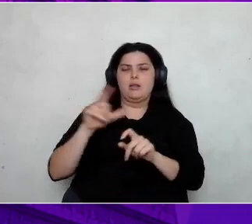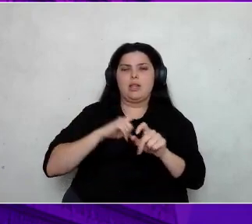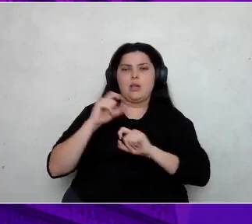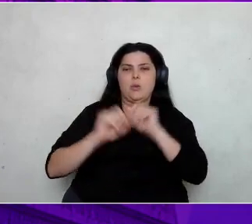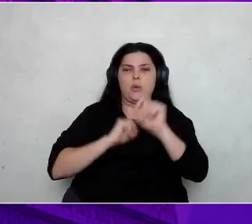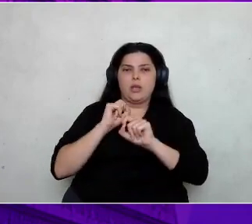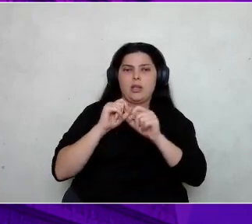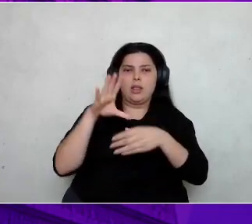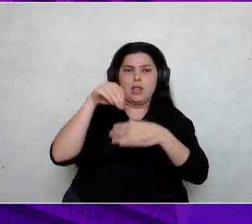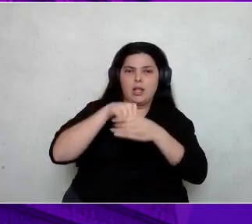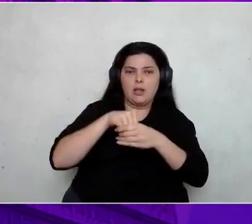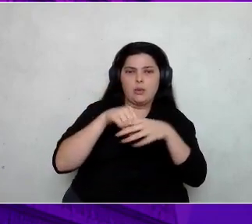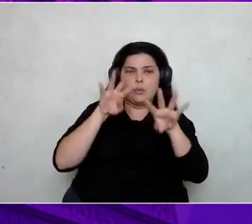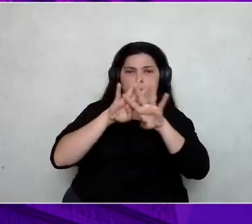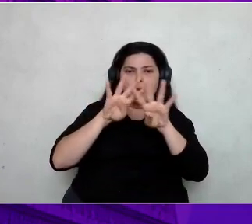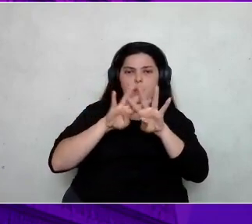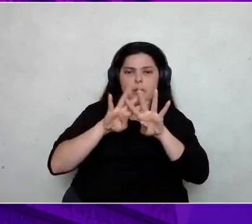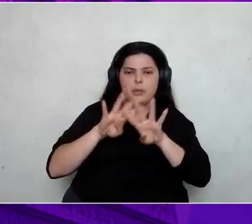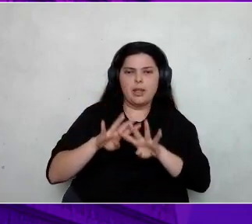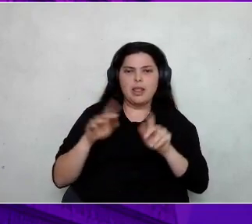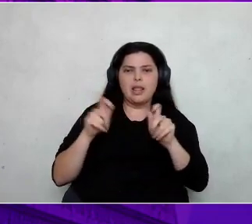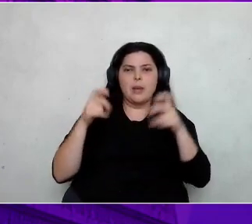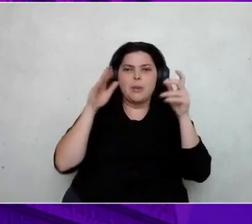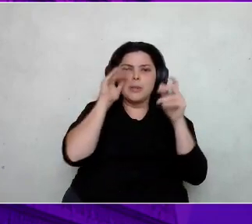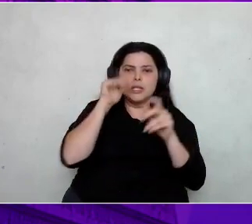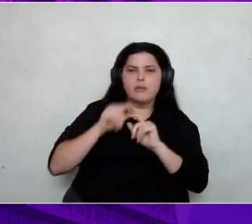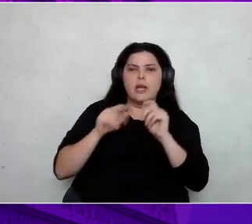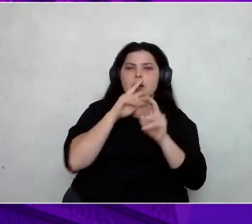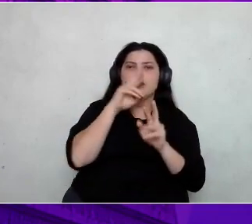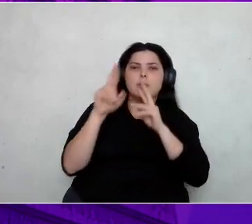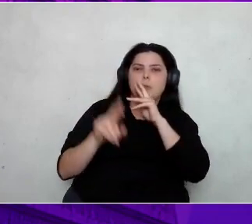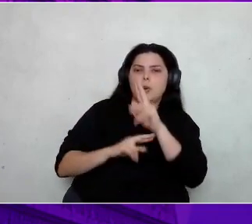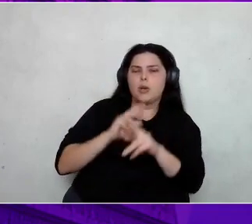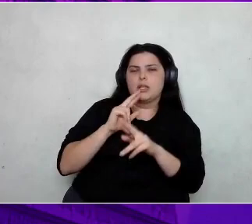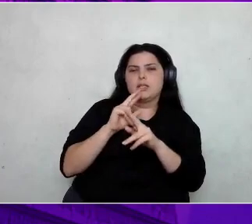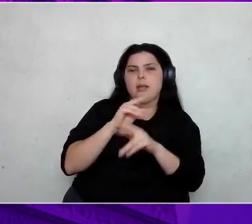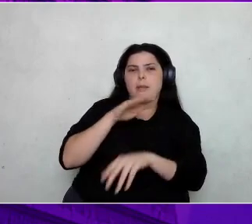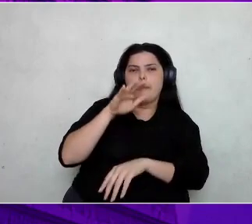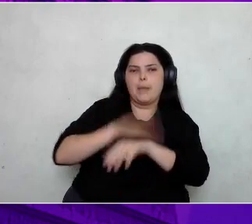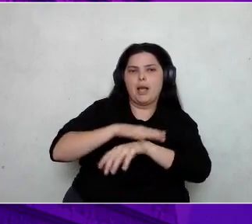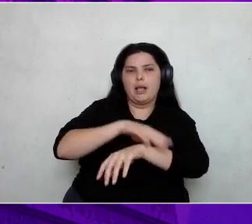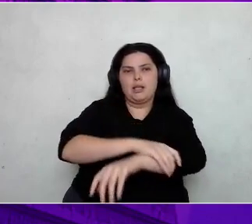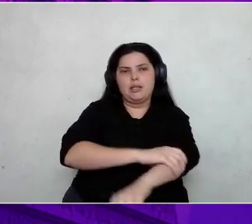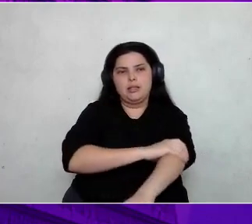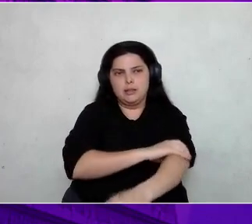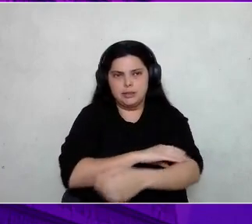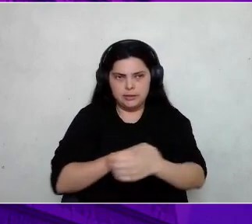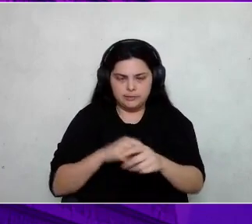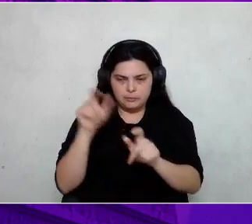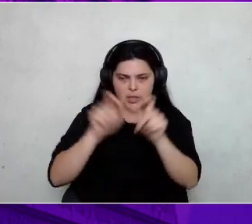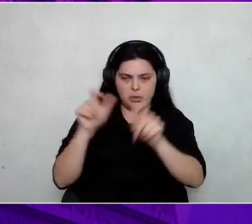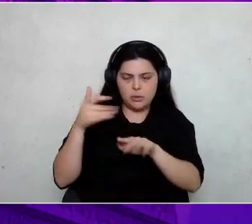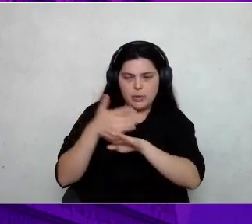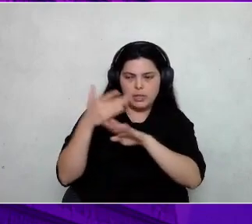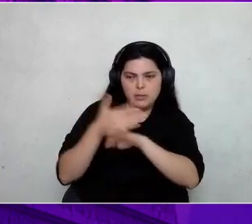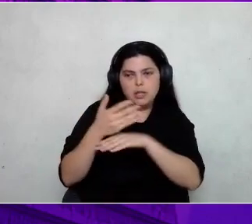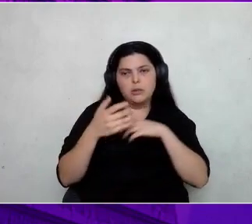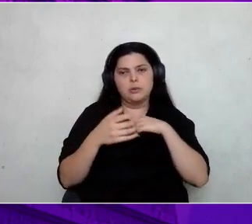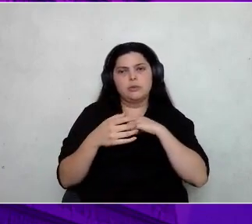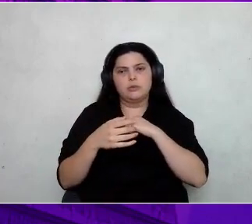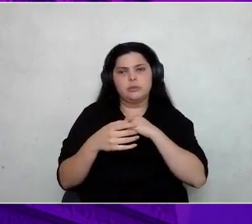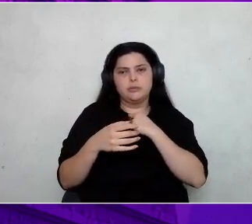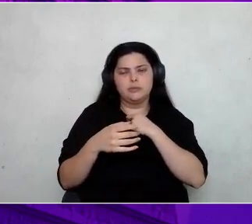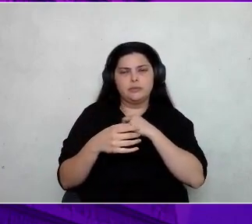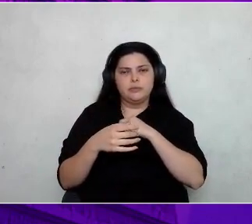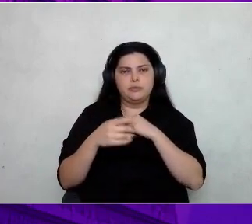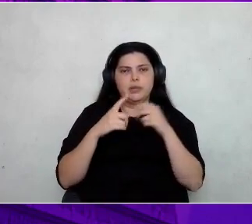ainda conseguem observar quais foram as respostas que tiveram mais pessoas respondendo, aonde vocês têm... Deixa